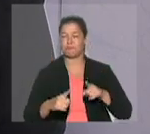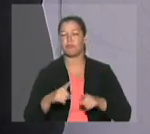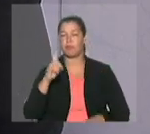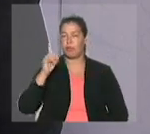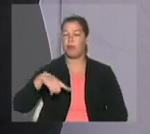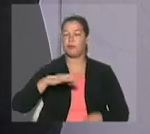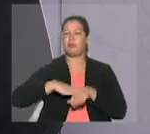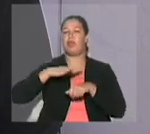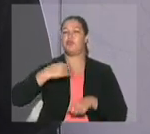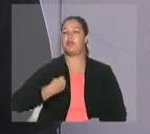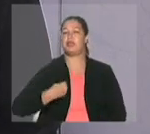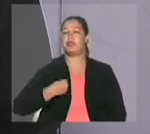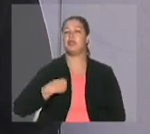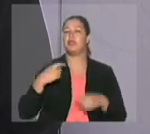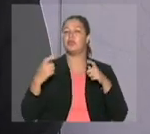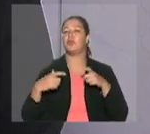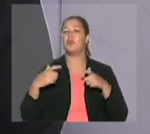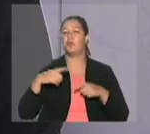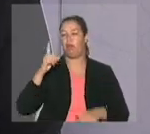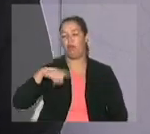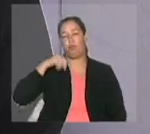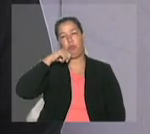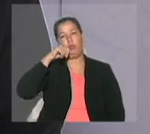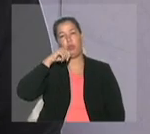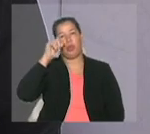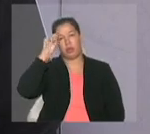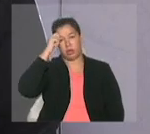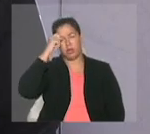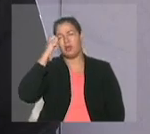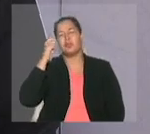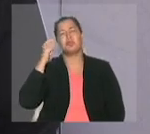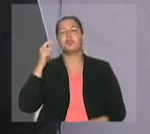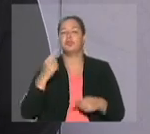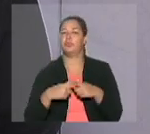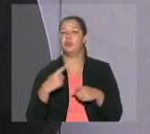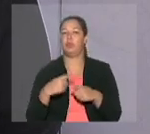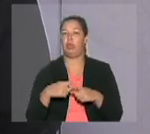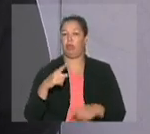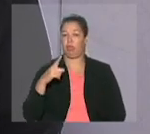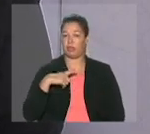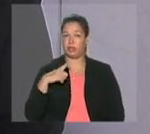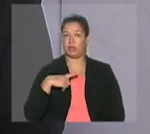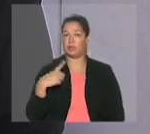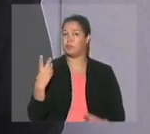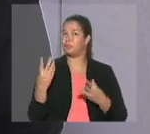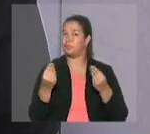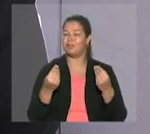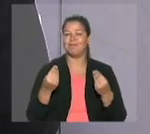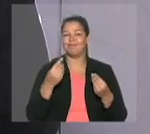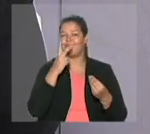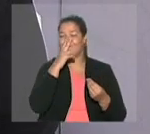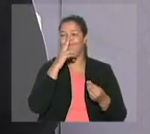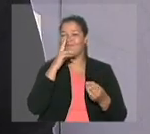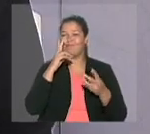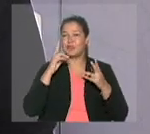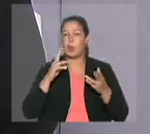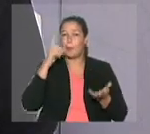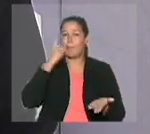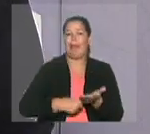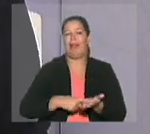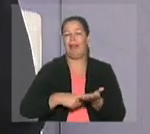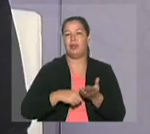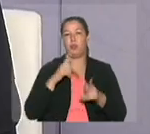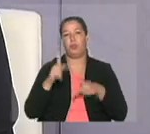presente nessa população. O que leva a esses casos, né? Por que isso é tão presente, é tão marcado